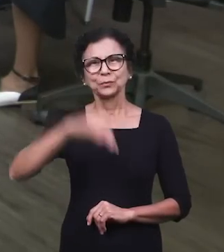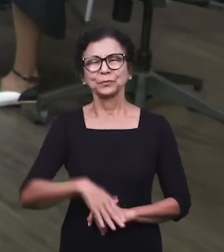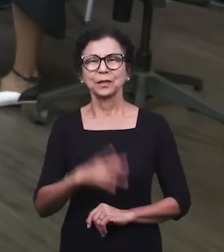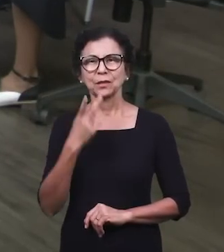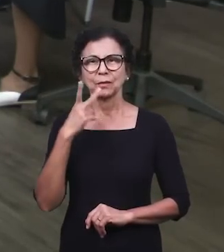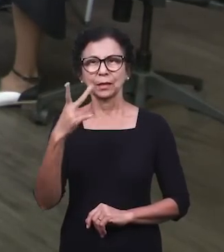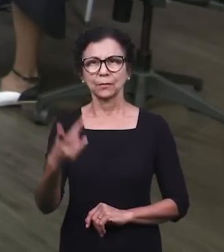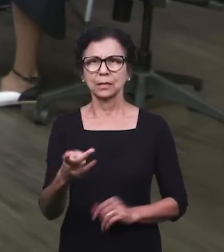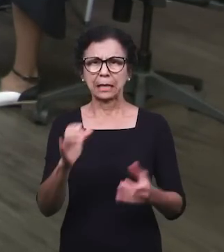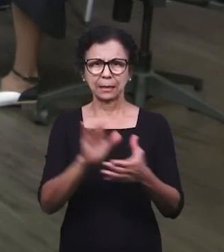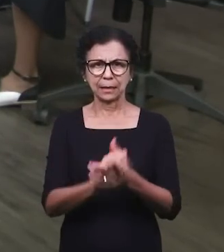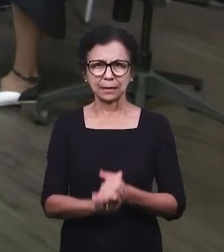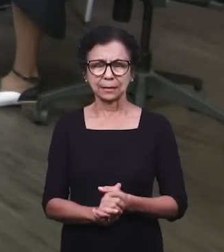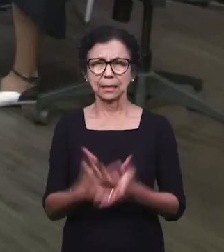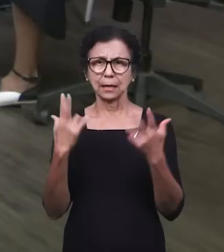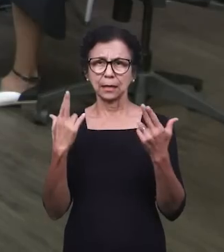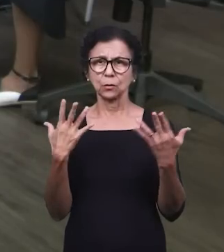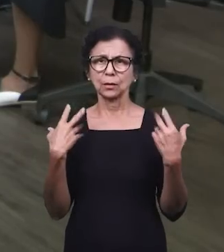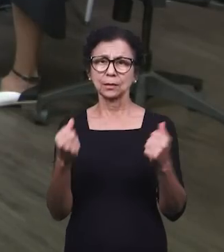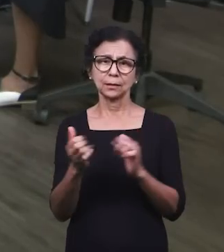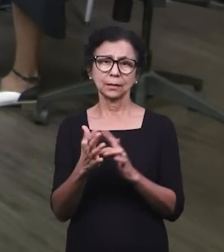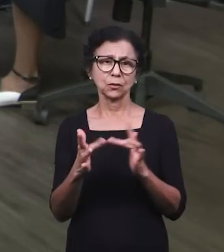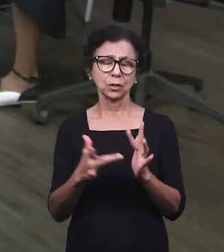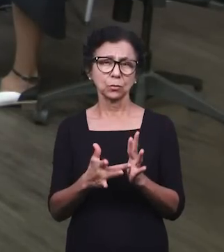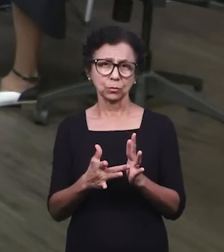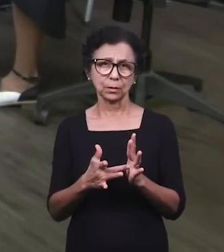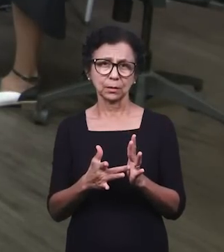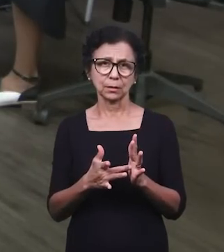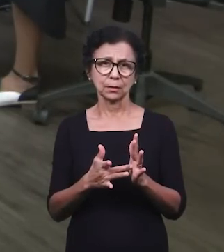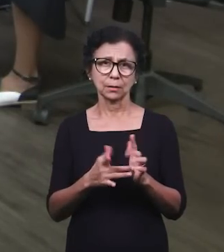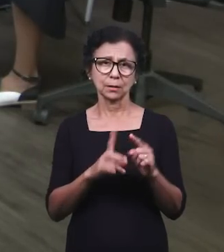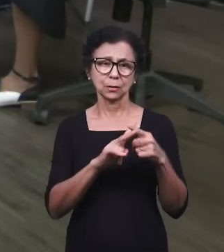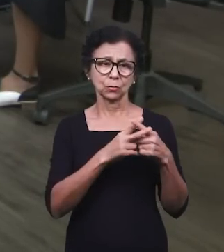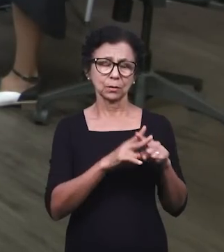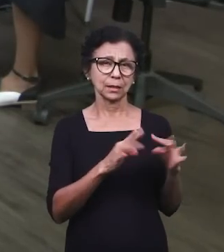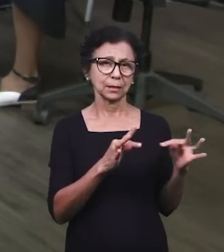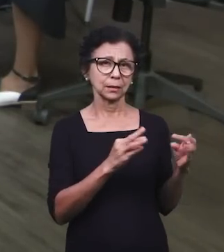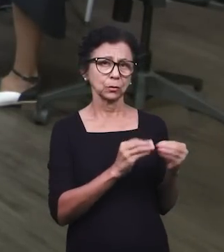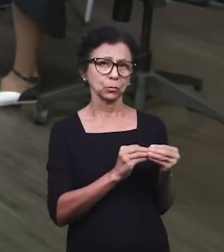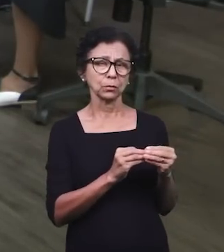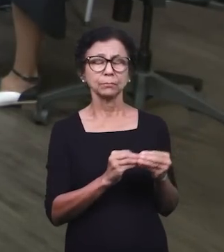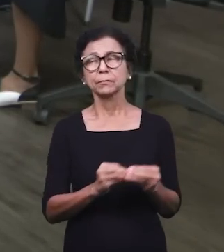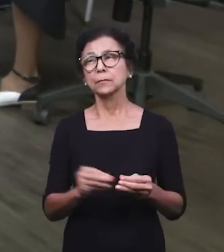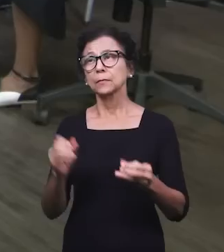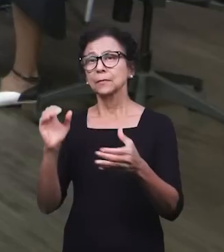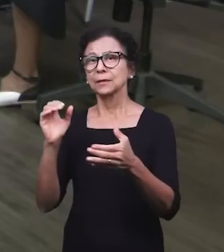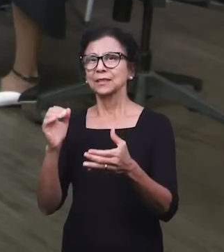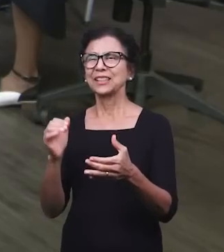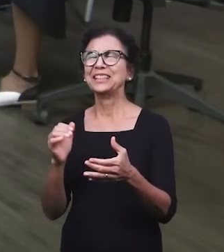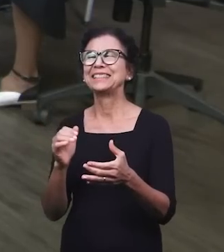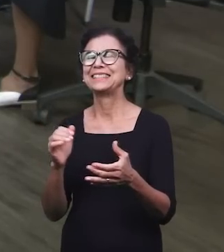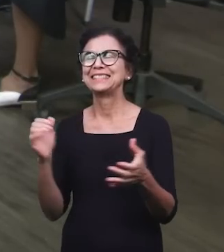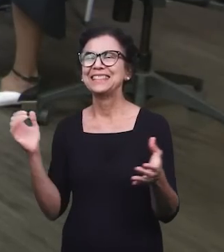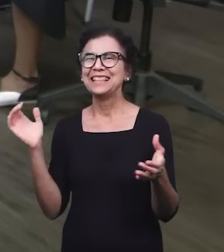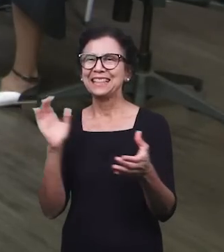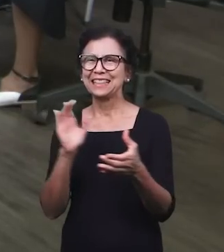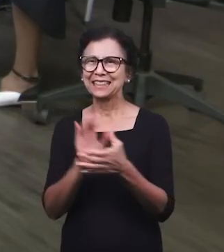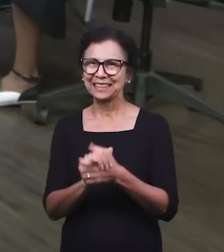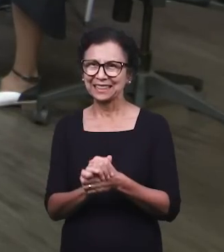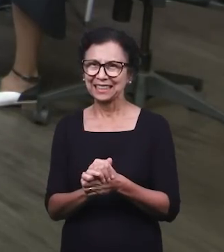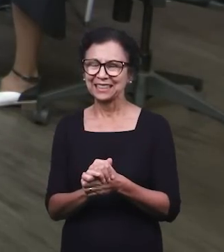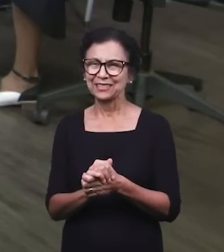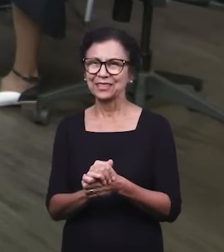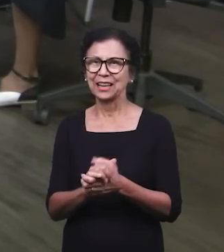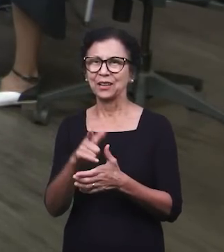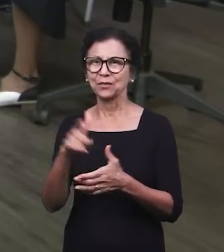aceita Jesus, depois ele conserta todas as coisas. Casamento você casa, depois tudo vai se resolver. Naturalmente ele estava interessado que eu me casasse, né?